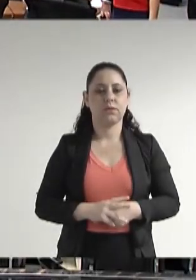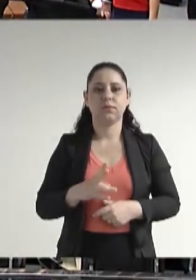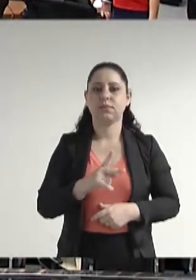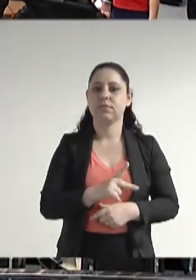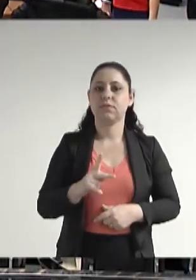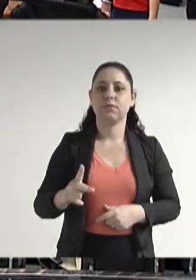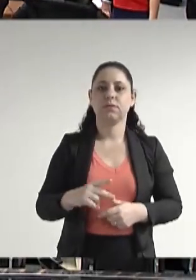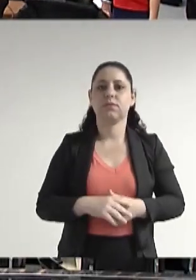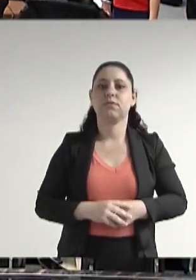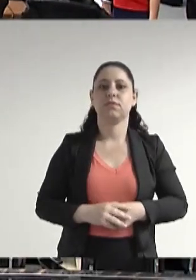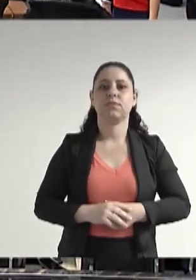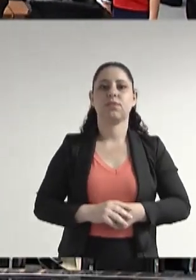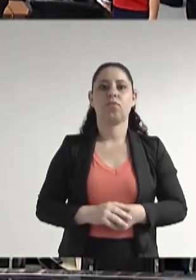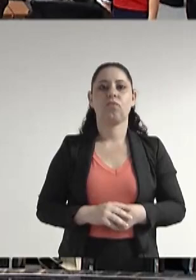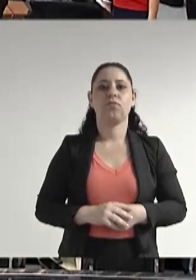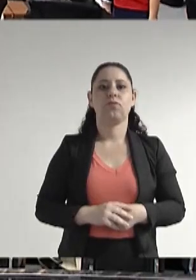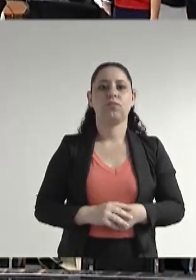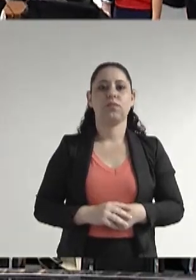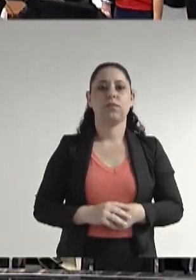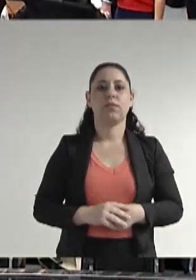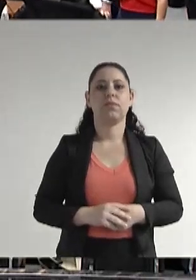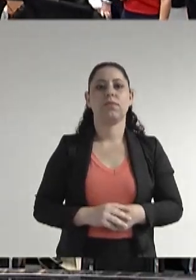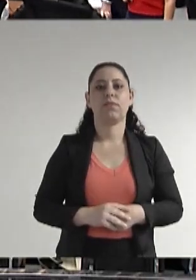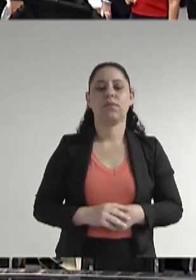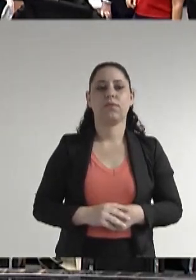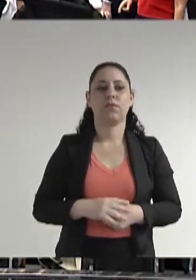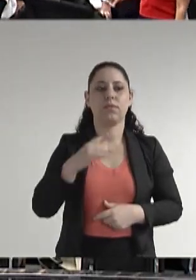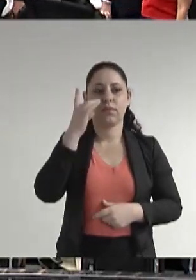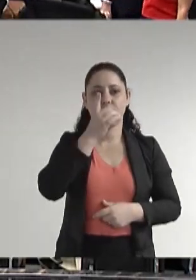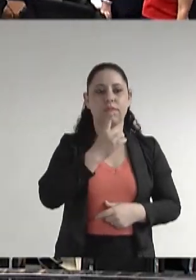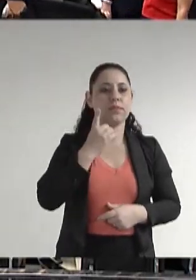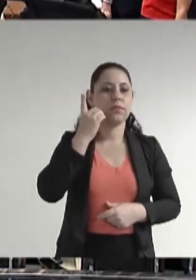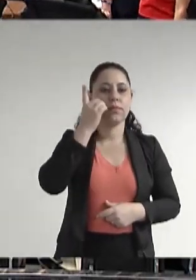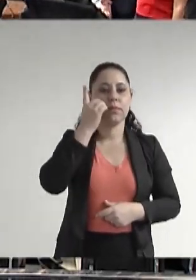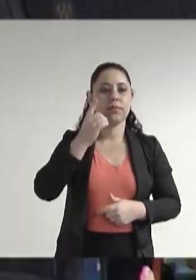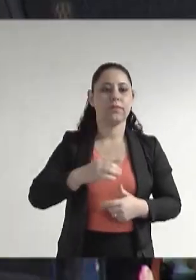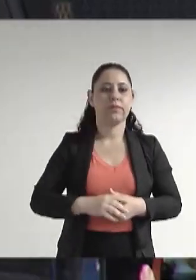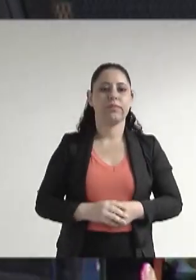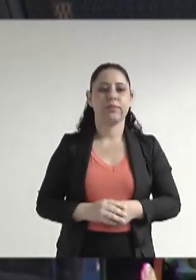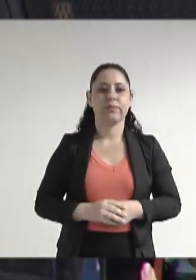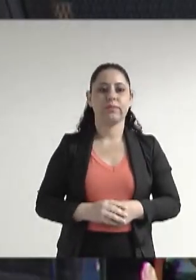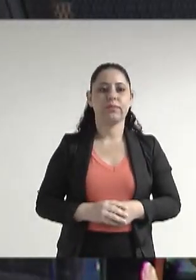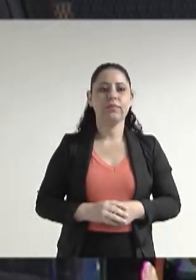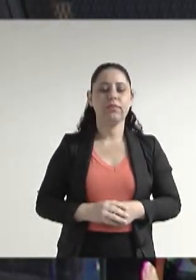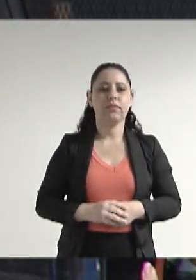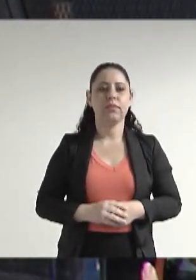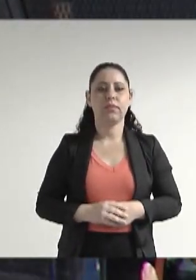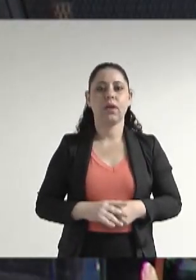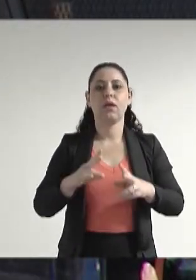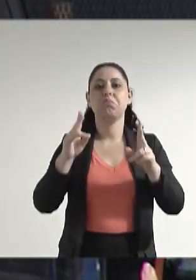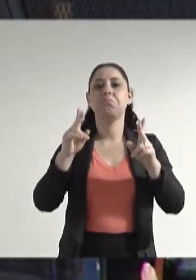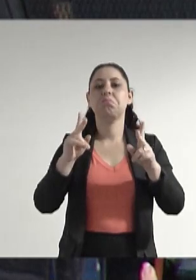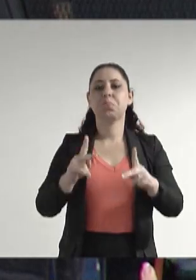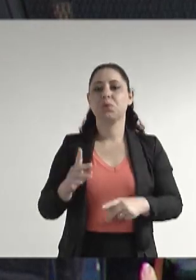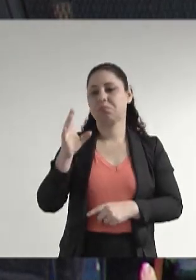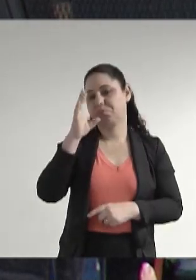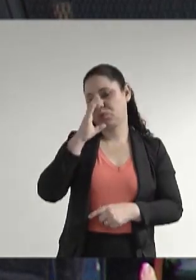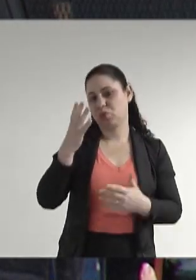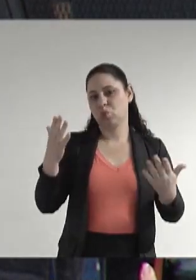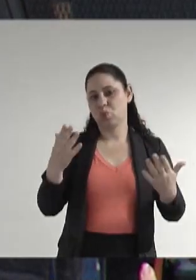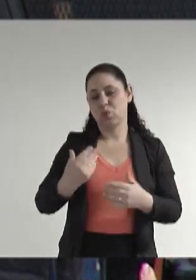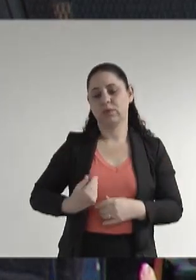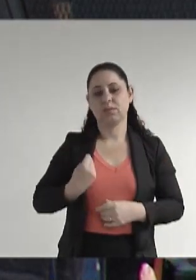Senhor presidente, senhores deputados, população que nos prestigia